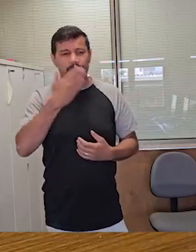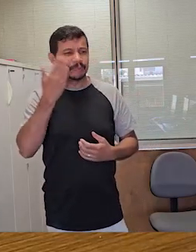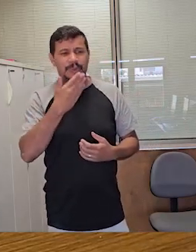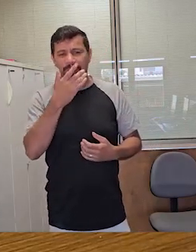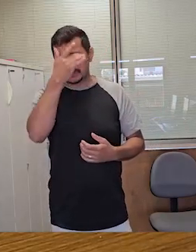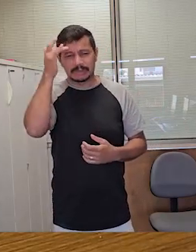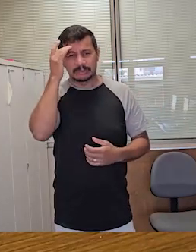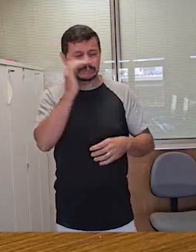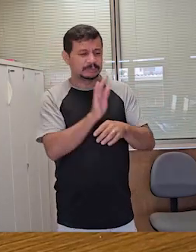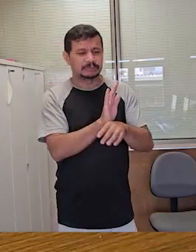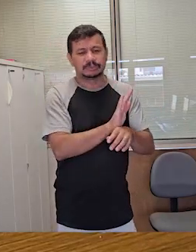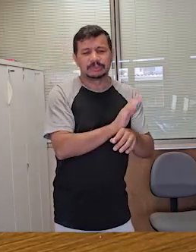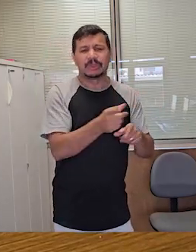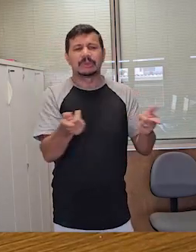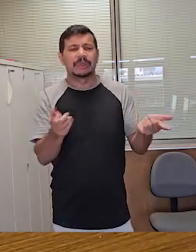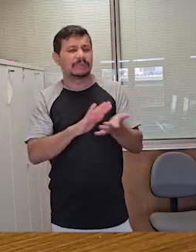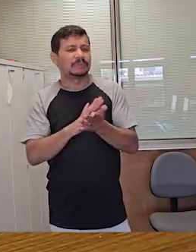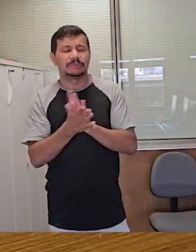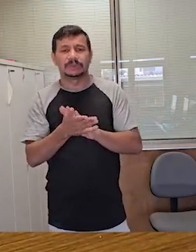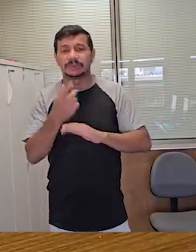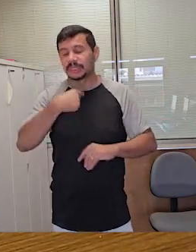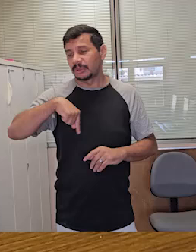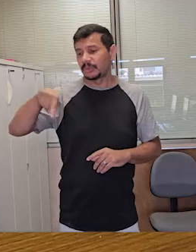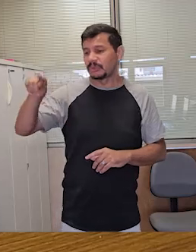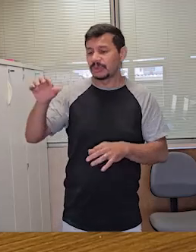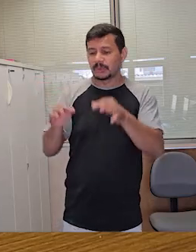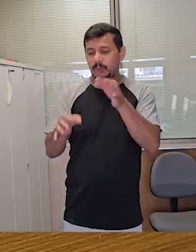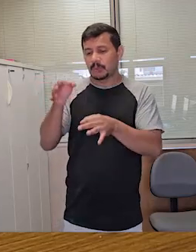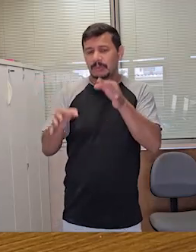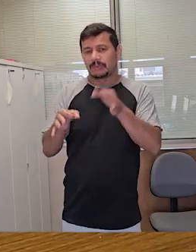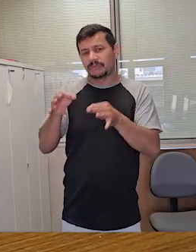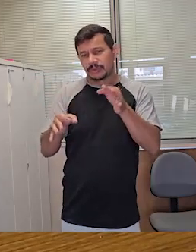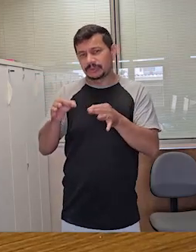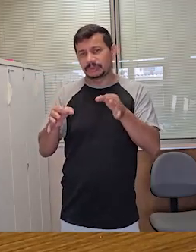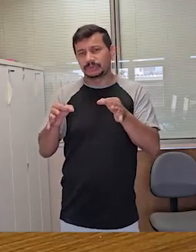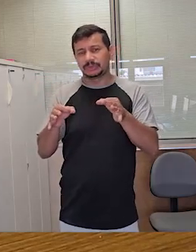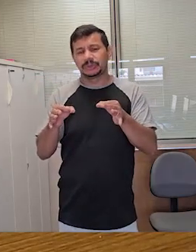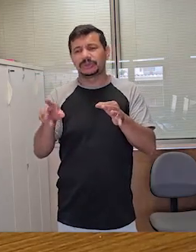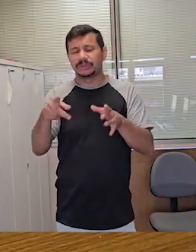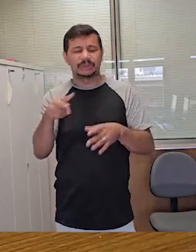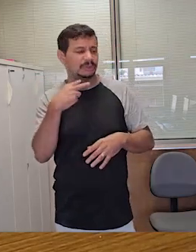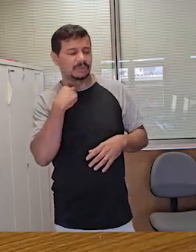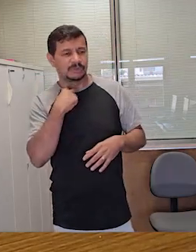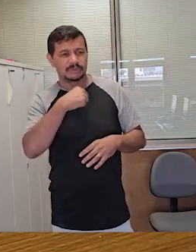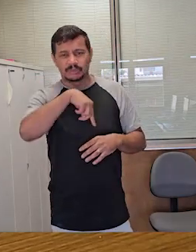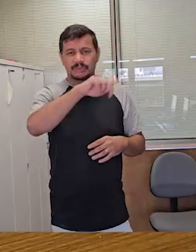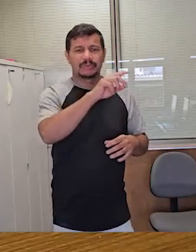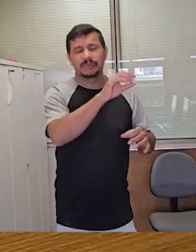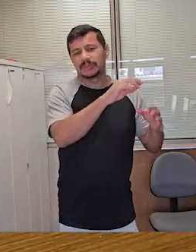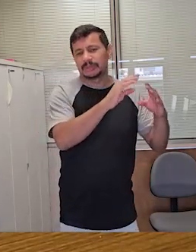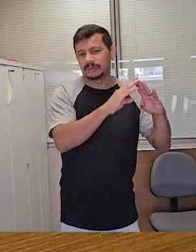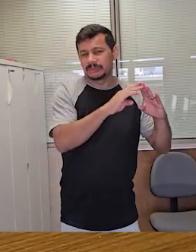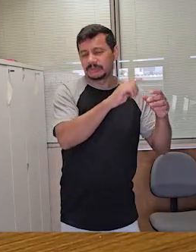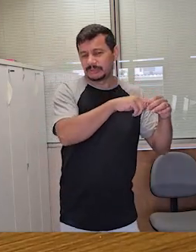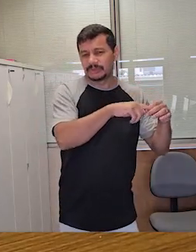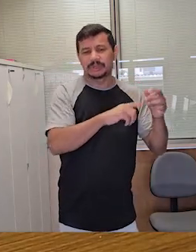quer cuidar. E quando às vezes vai para a justiça também não dá o direito para as pessoas. O